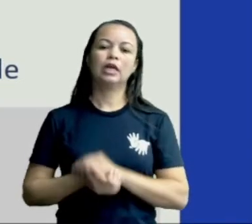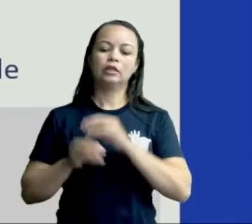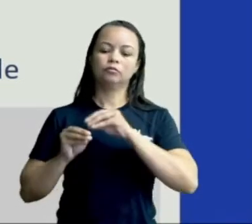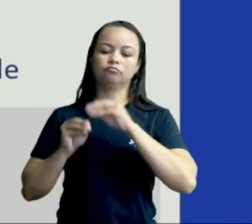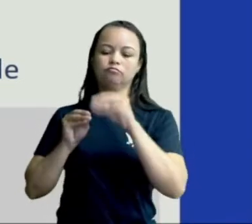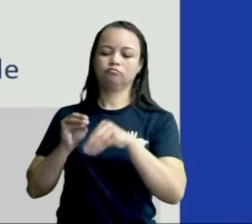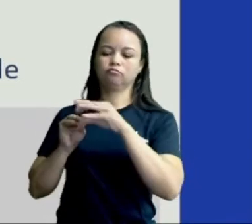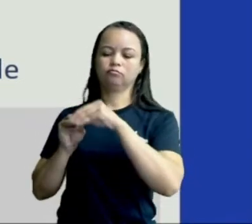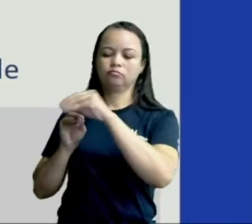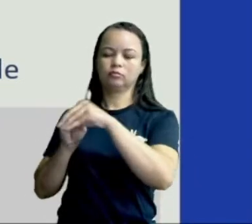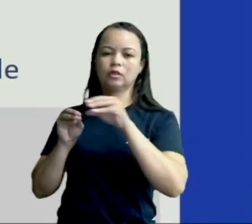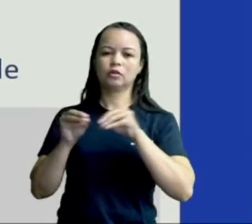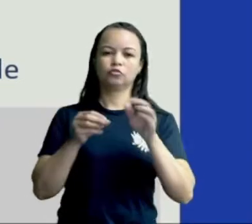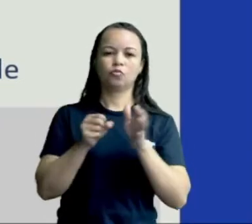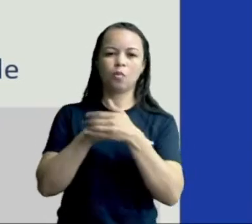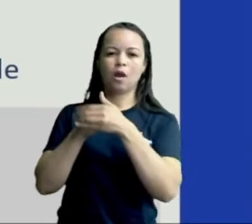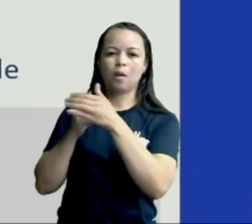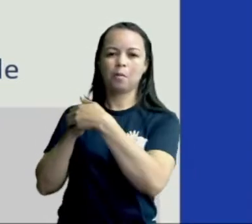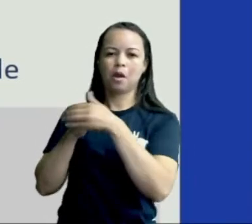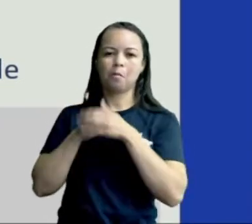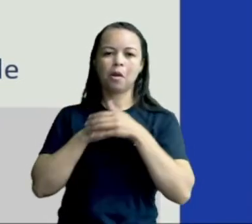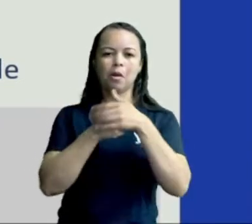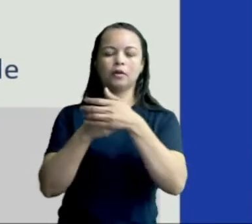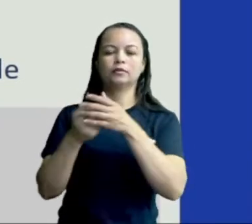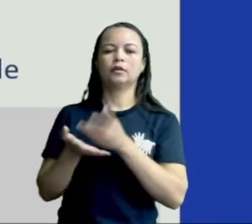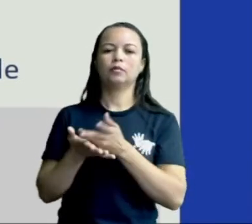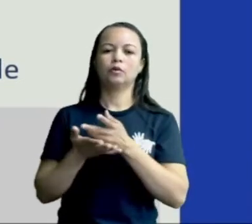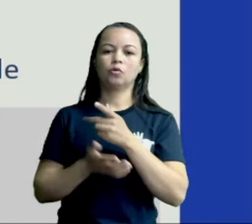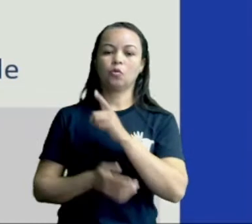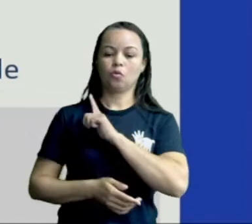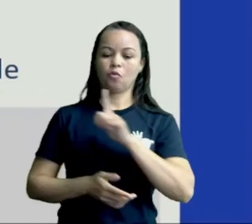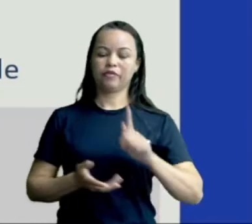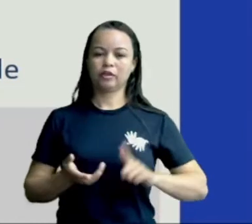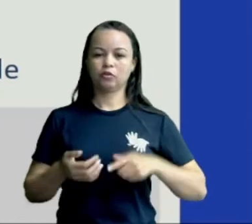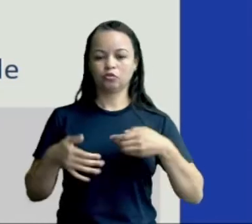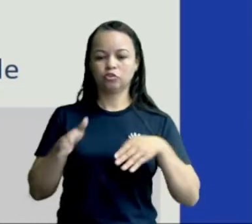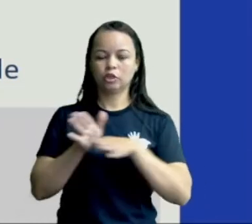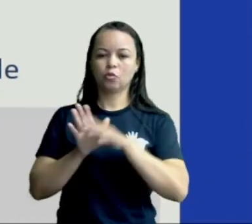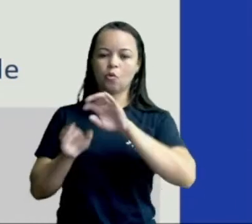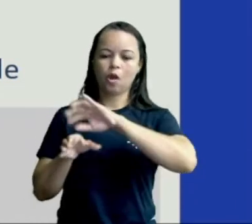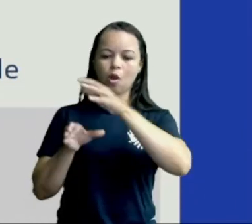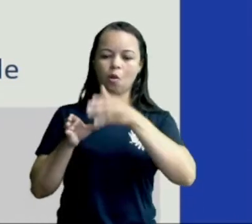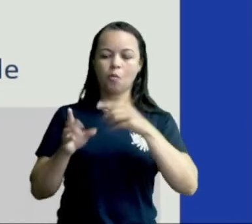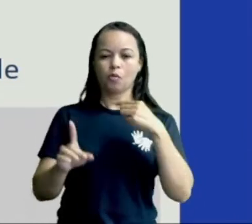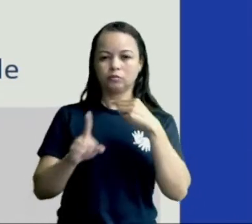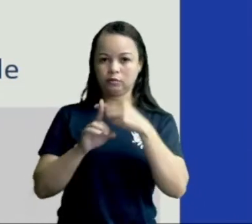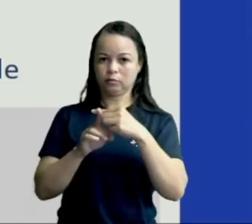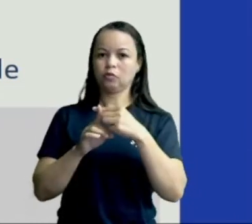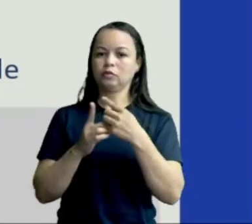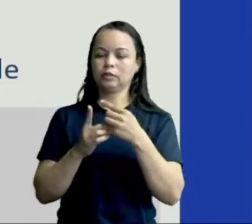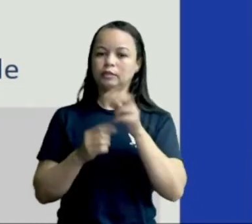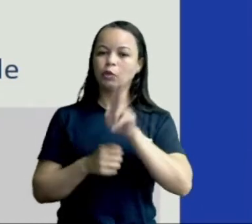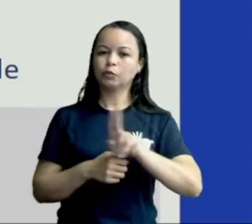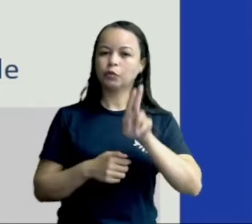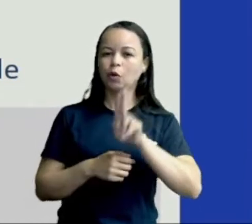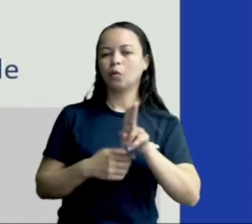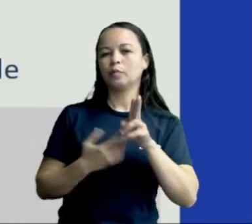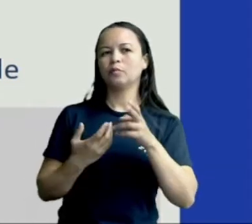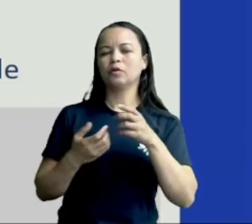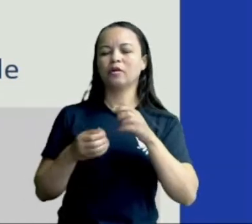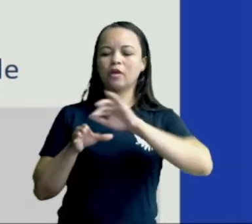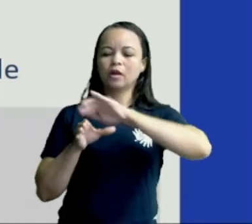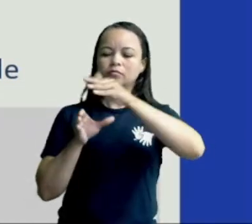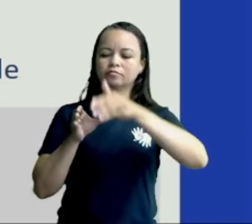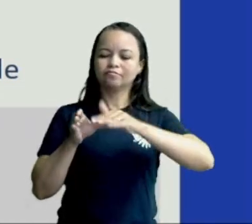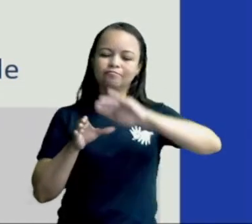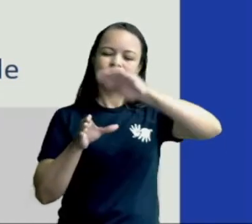de esconderijo. Nosso governador terminou chegando ao Monte das Tabocas, assim chamado por haver em suas